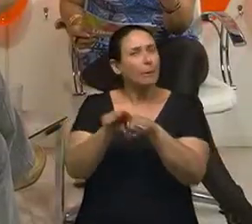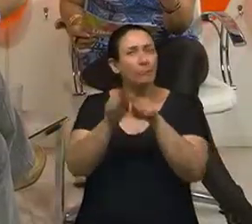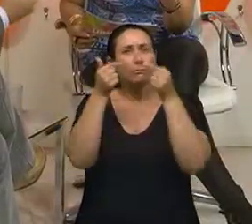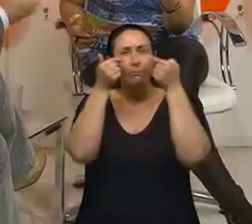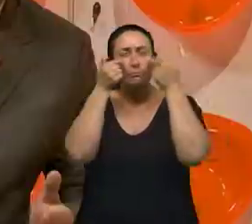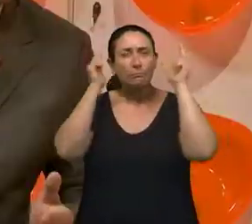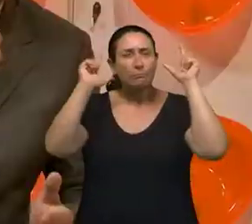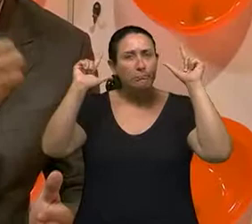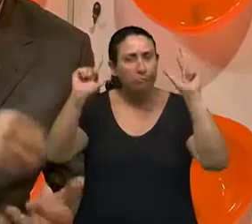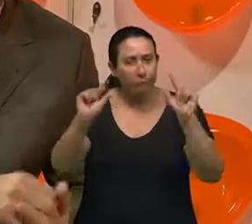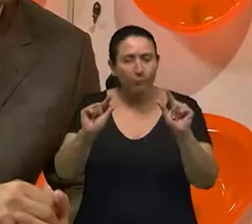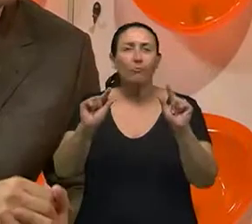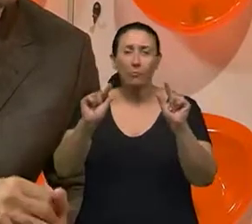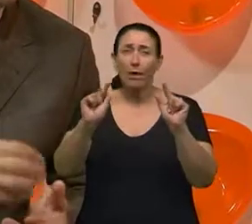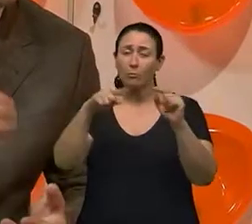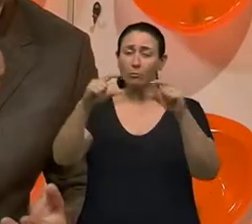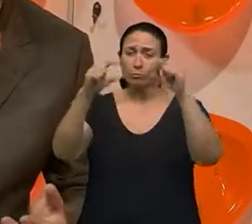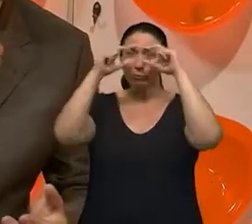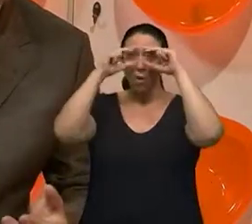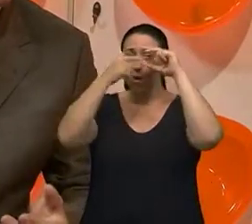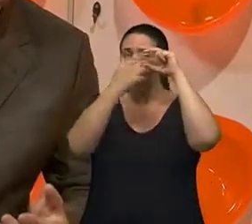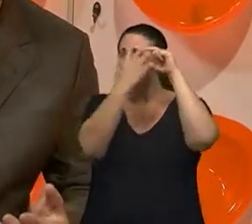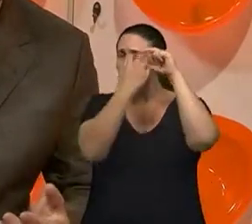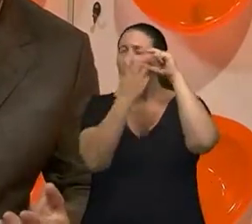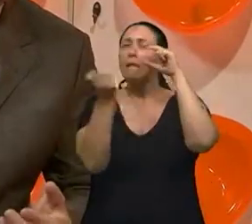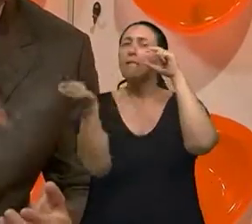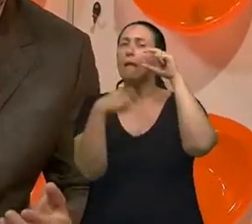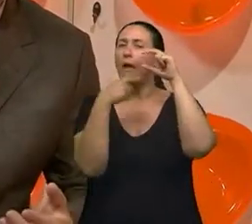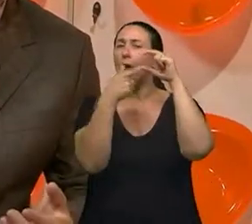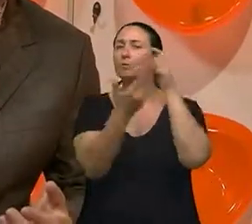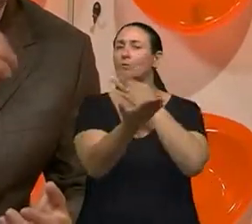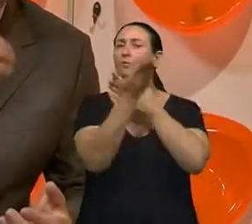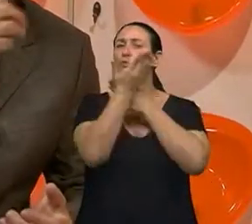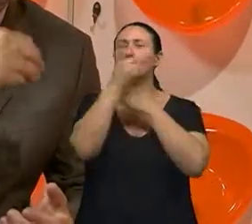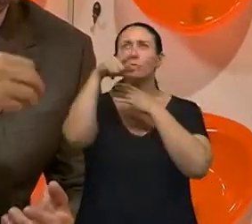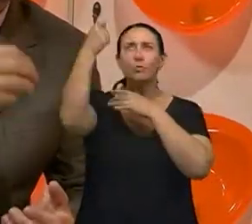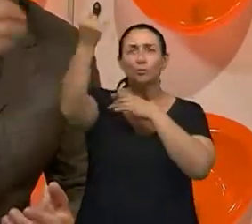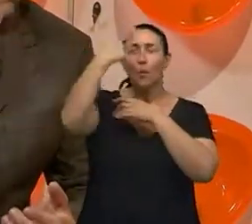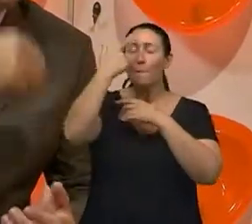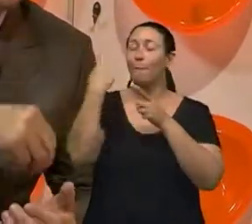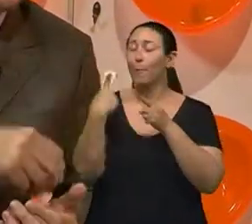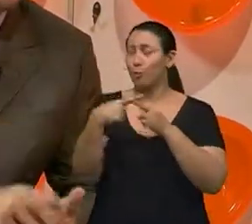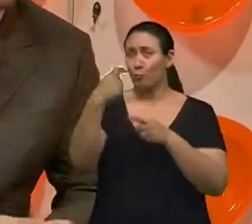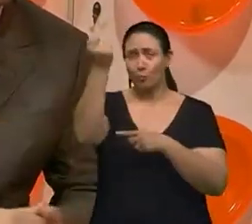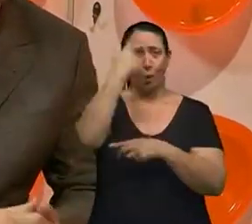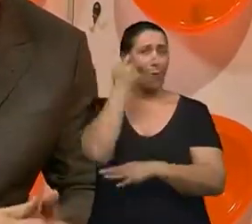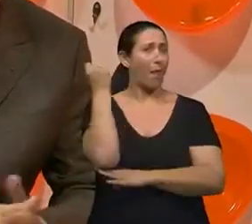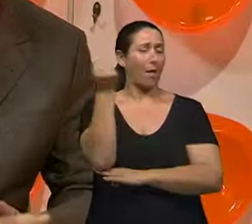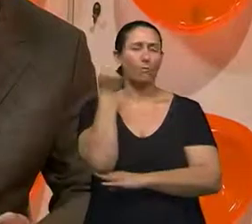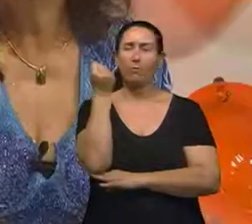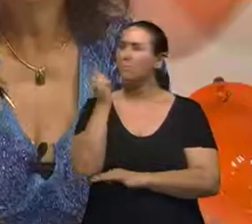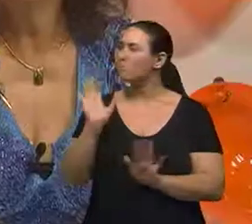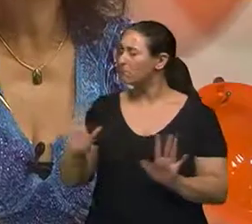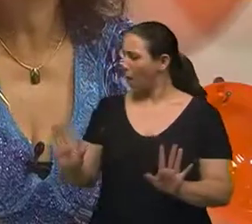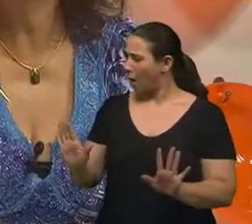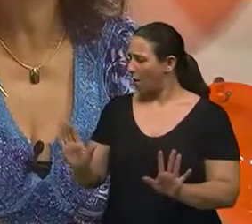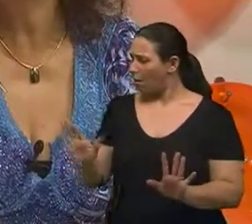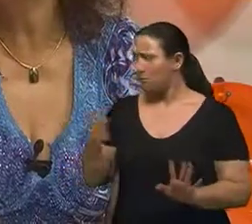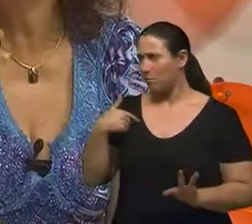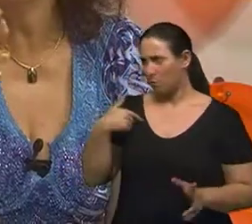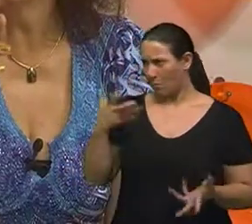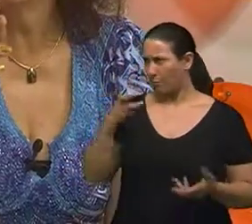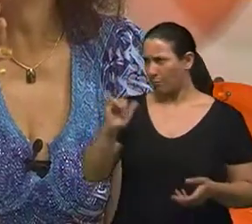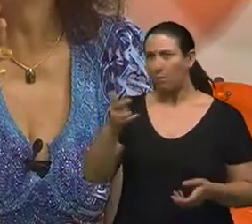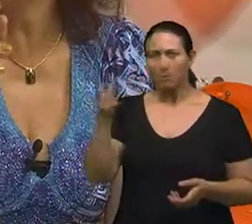de proteger a entrada do ultravioleta, que é a irradiação que mais causa dano nos nossos olhos. Tá, doutor, mas eu quero pegar o